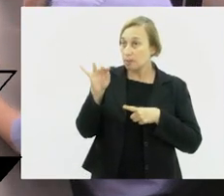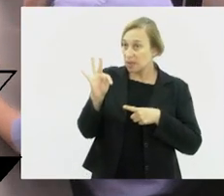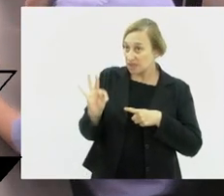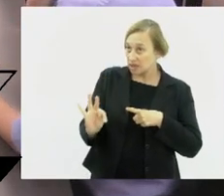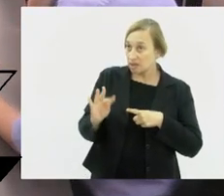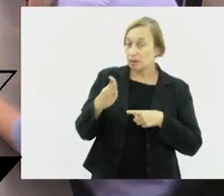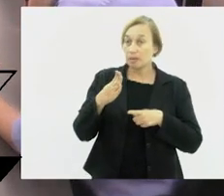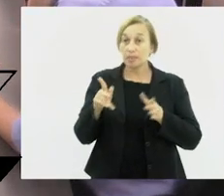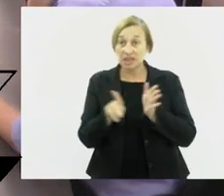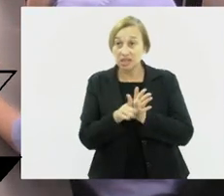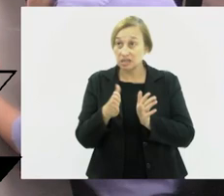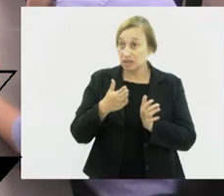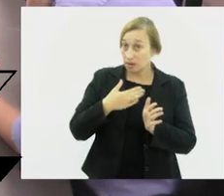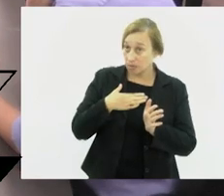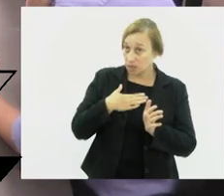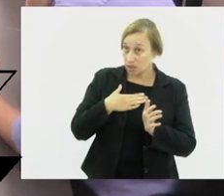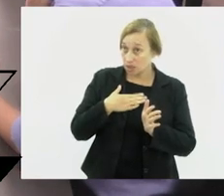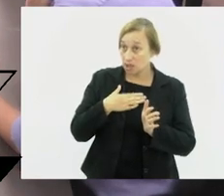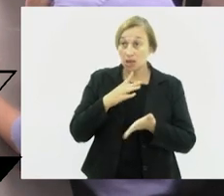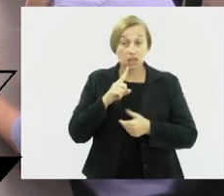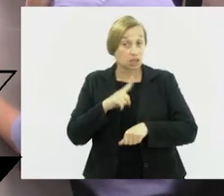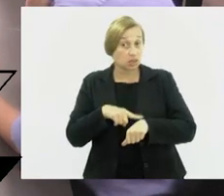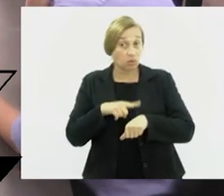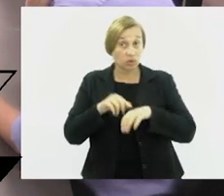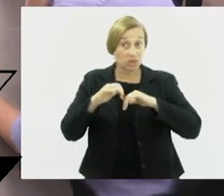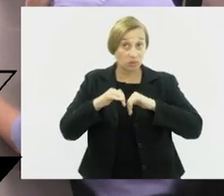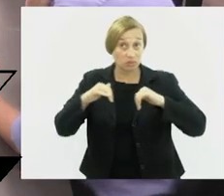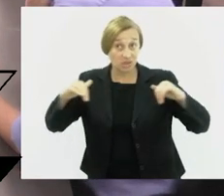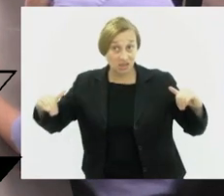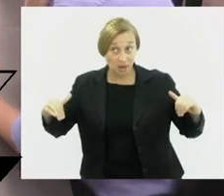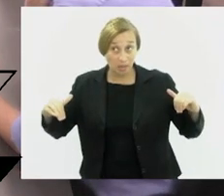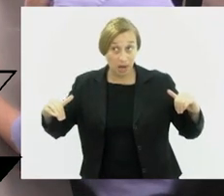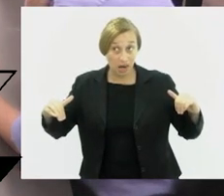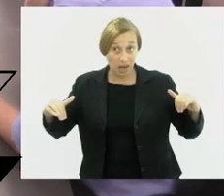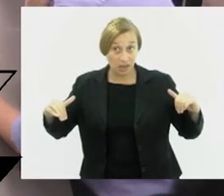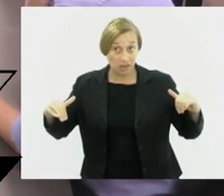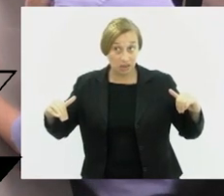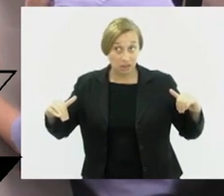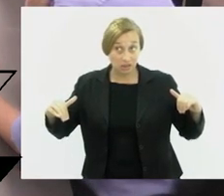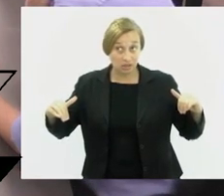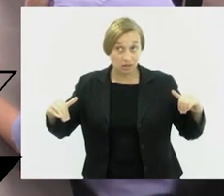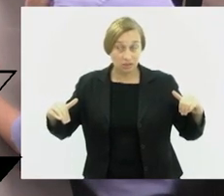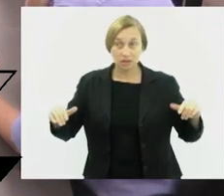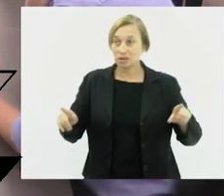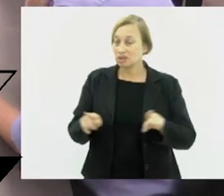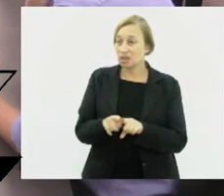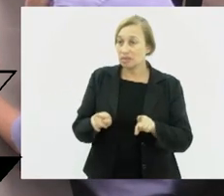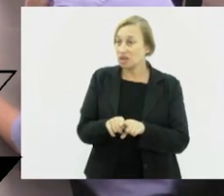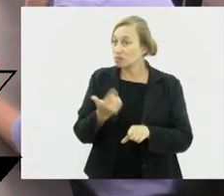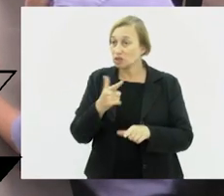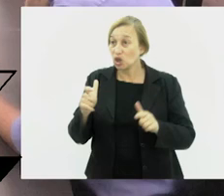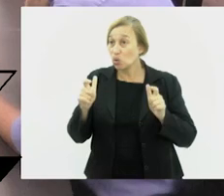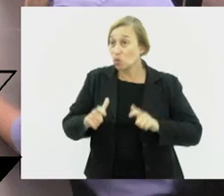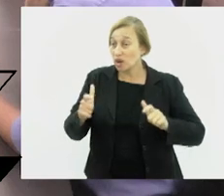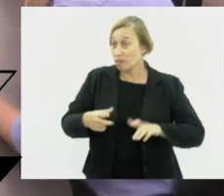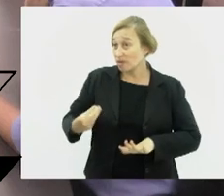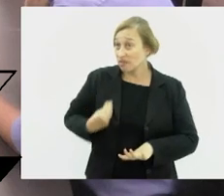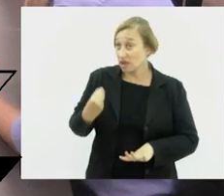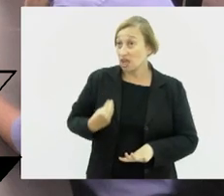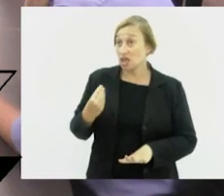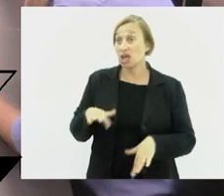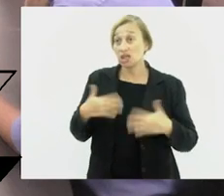são reativas, que, nesse momento, estão separadas e que também não tem espaço para isso. Então, eu